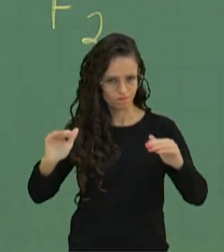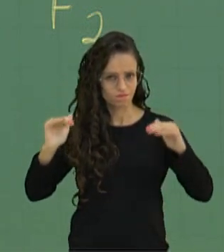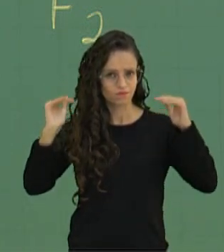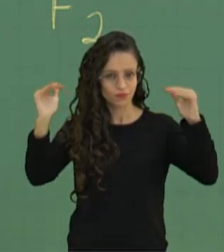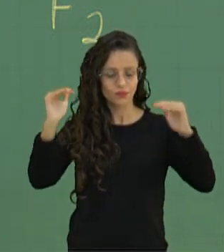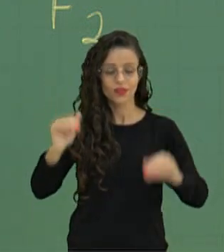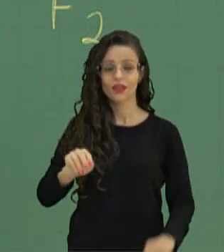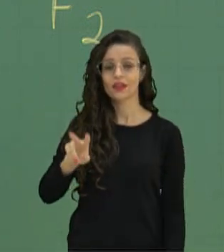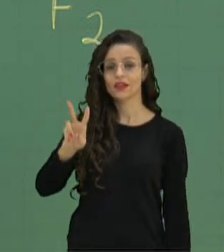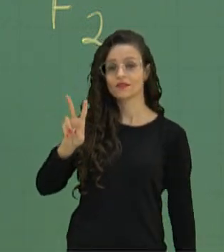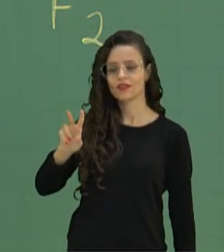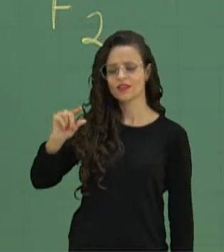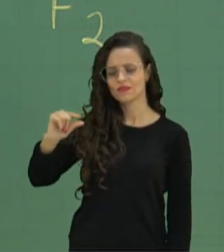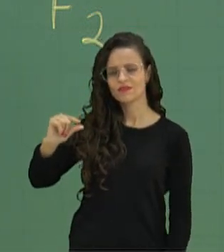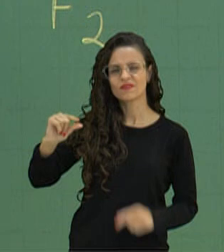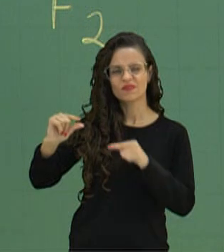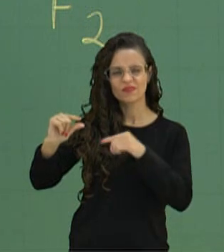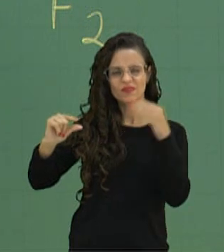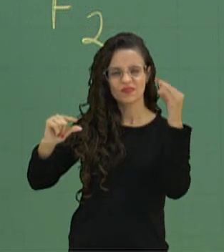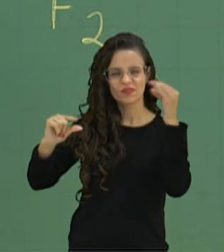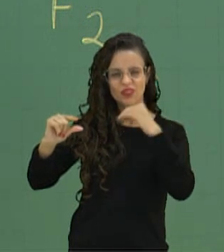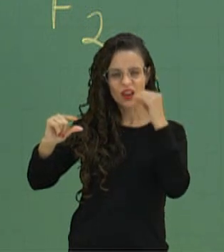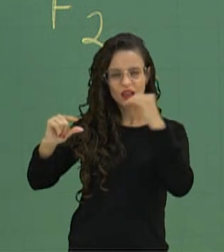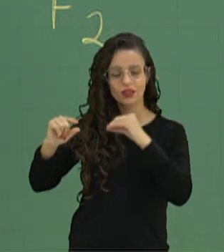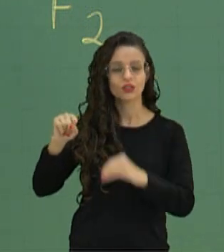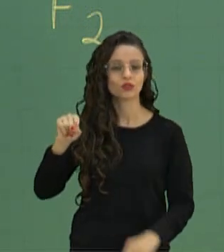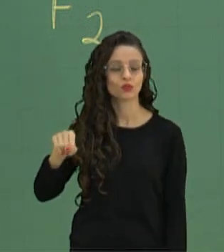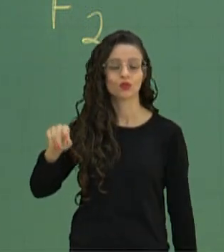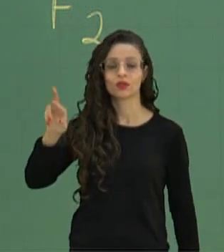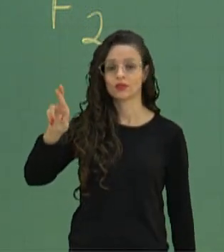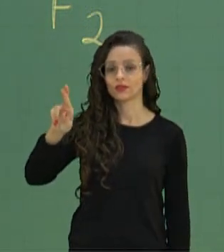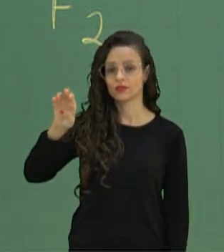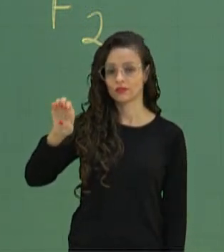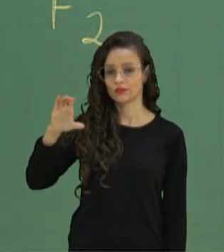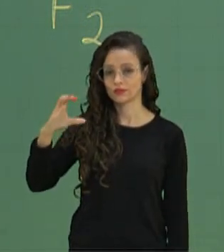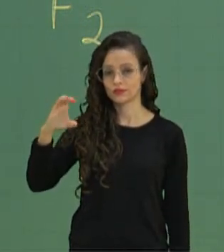Enquanto que aquele ali, o mais fraquinho, ele chamou de